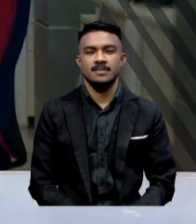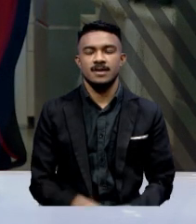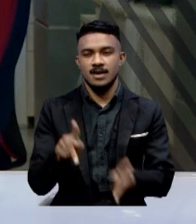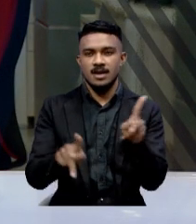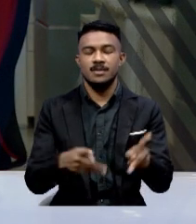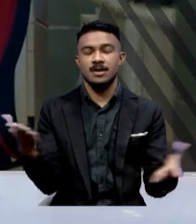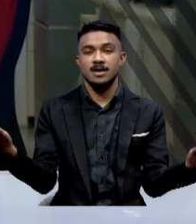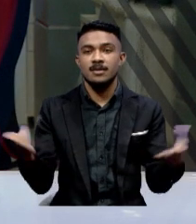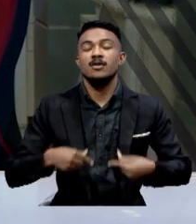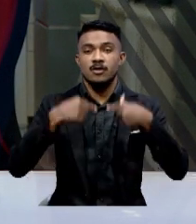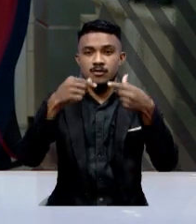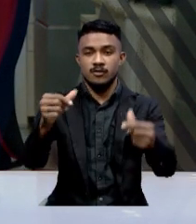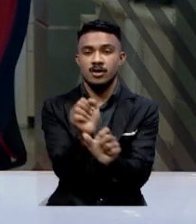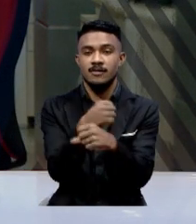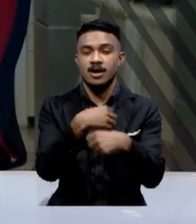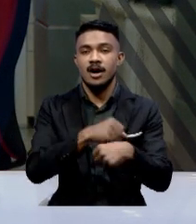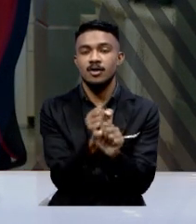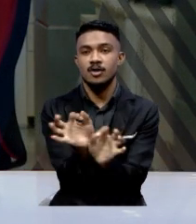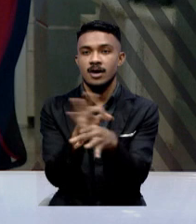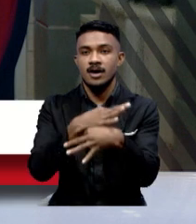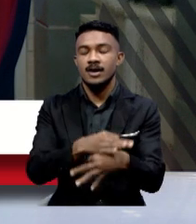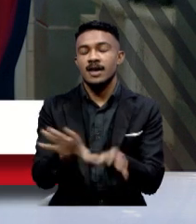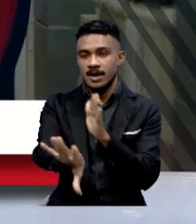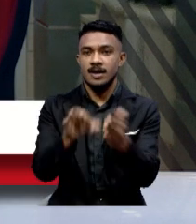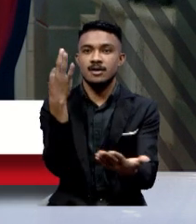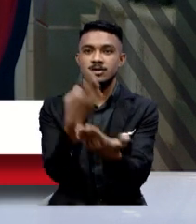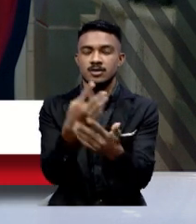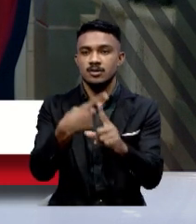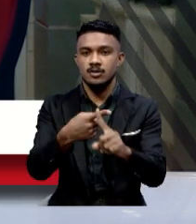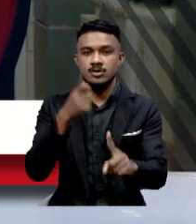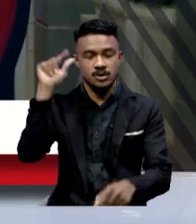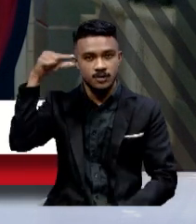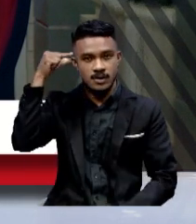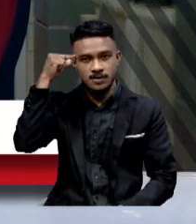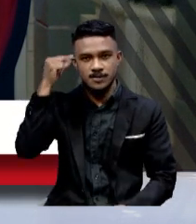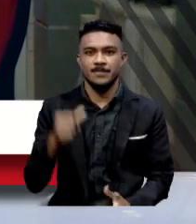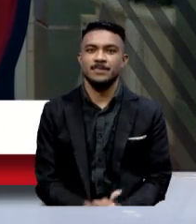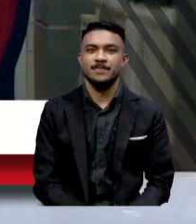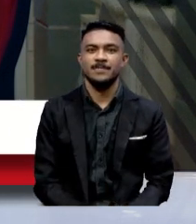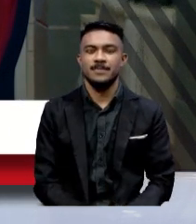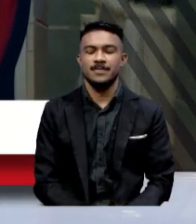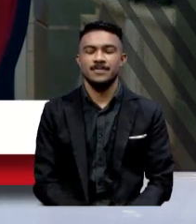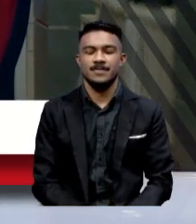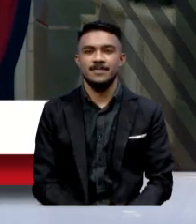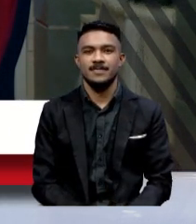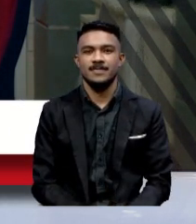Comunidade ainda oferece neca ferro de ralo reabilitação, se retam subsídio, Rússia e governo.